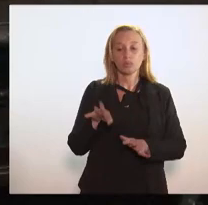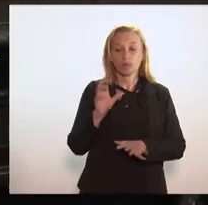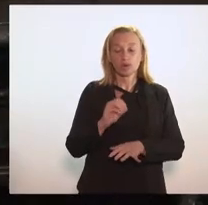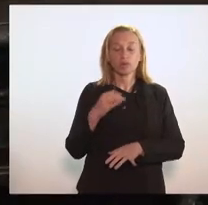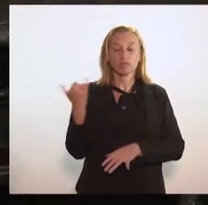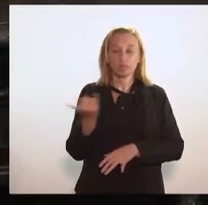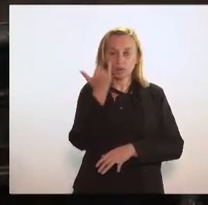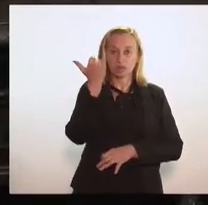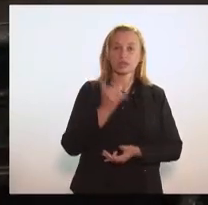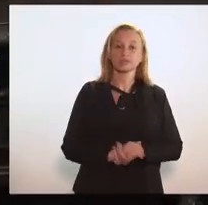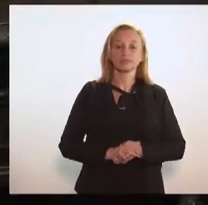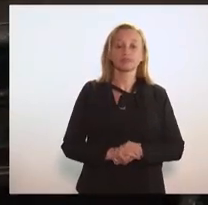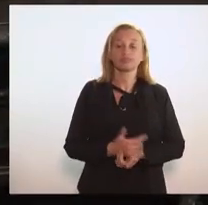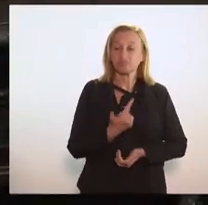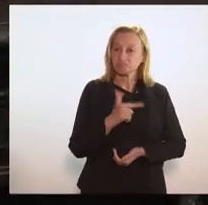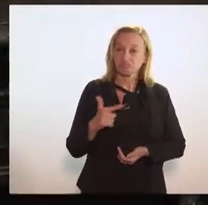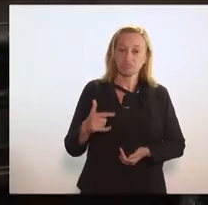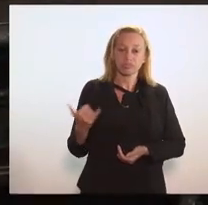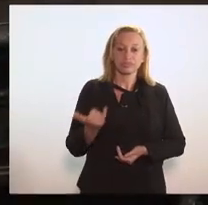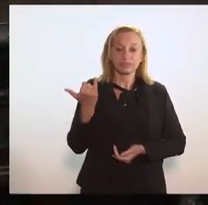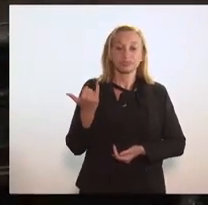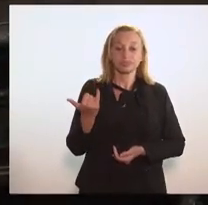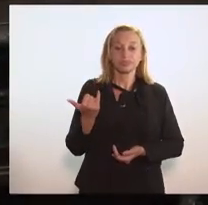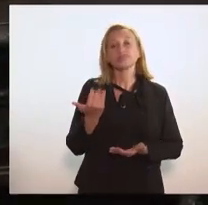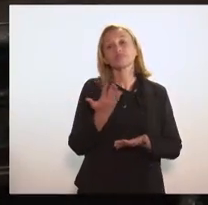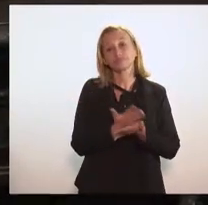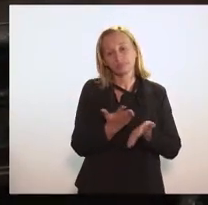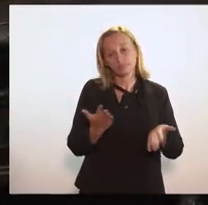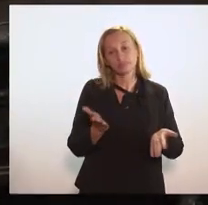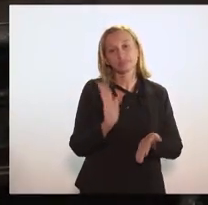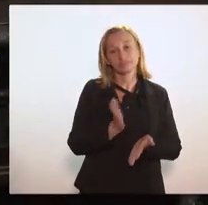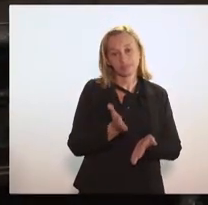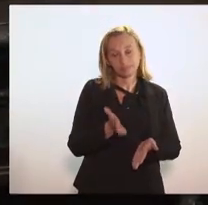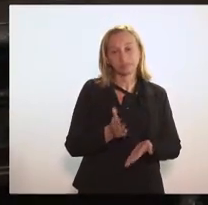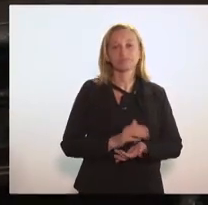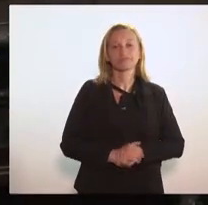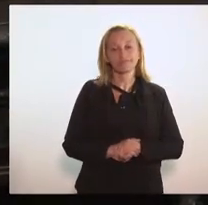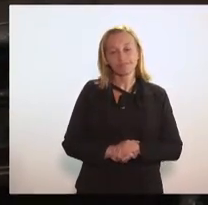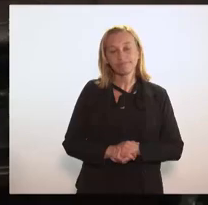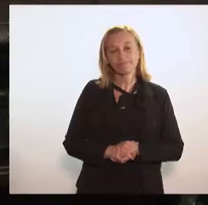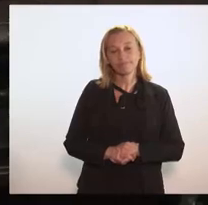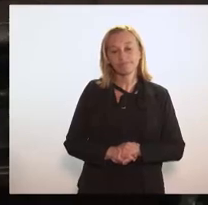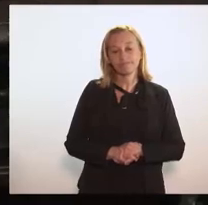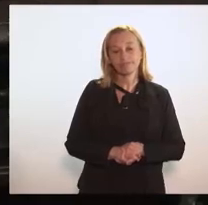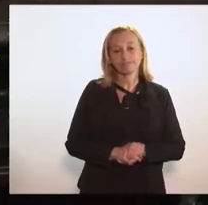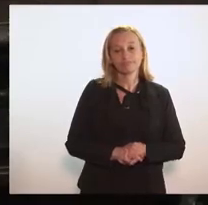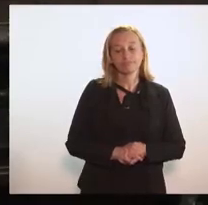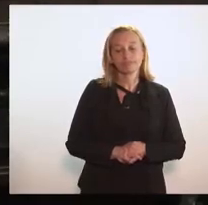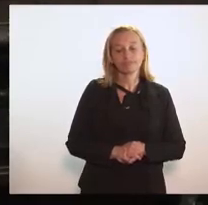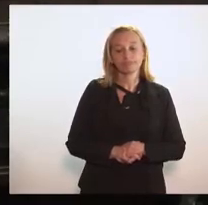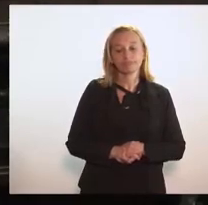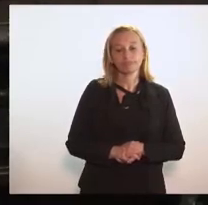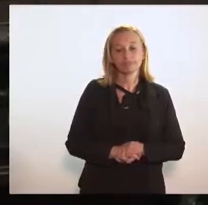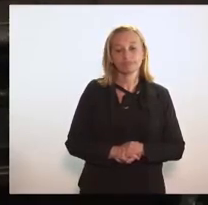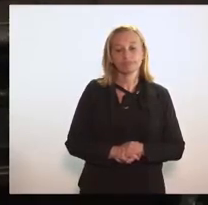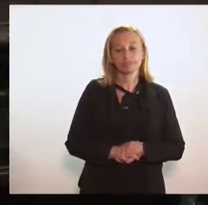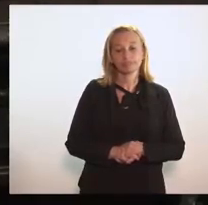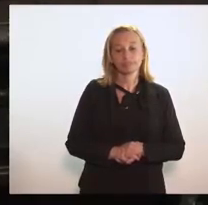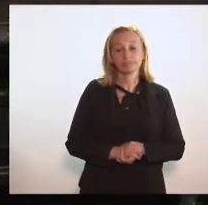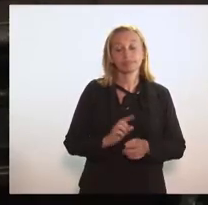programa importante para o leite deixar teria sido deixado de lado pelos sucessores